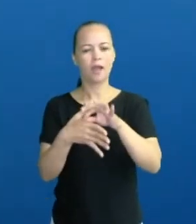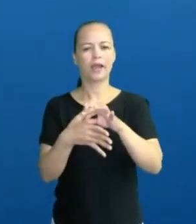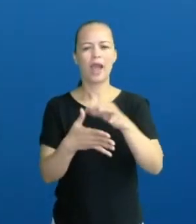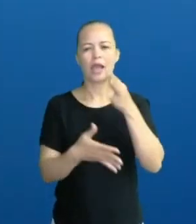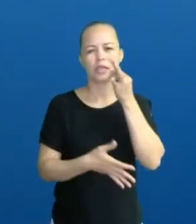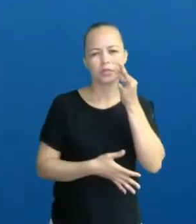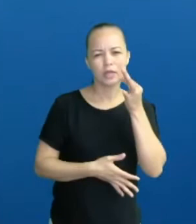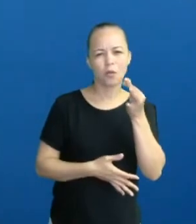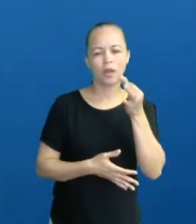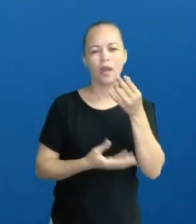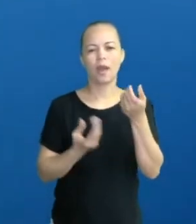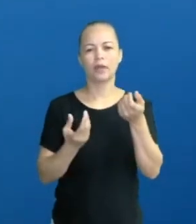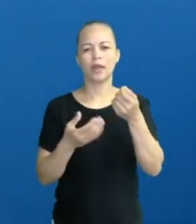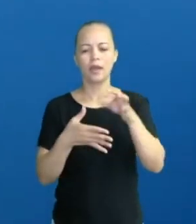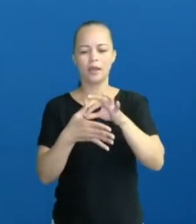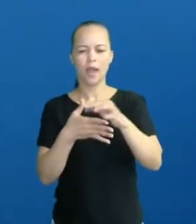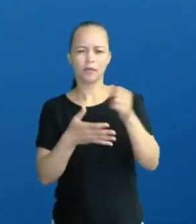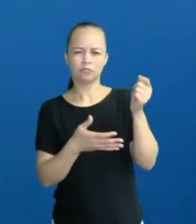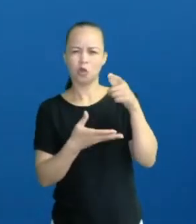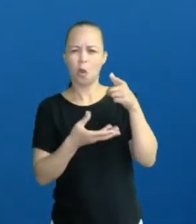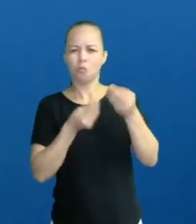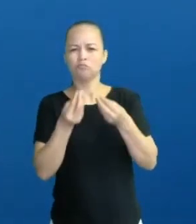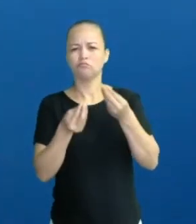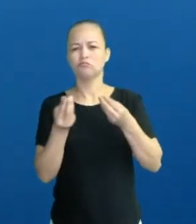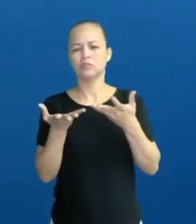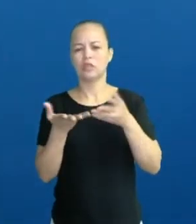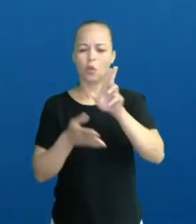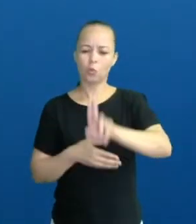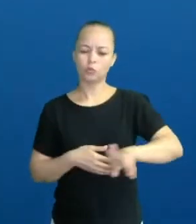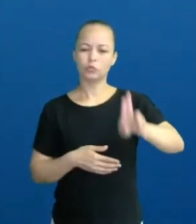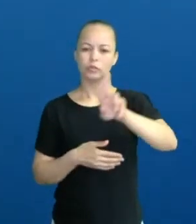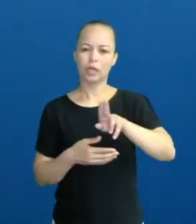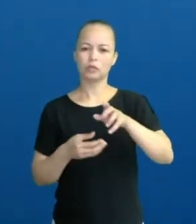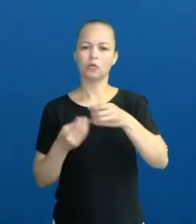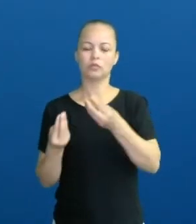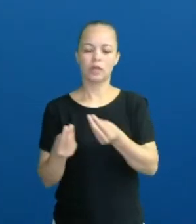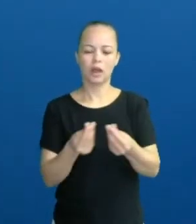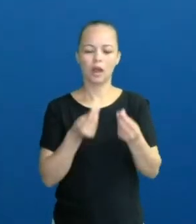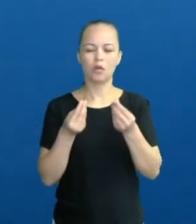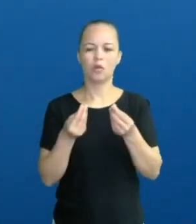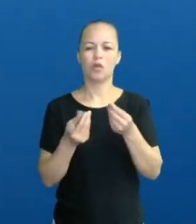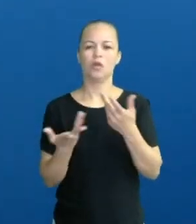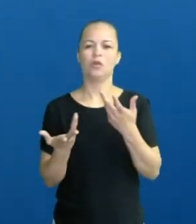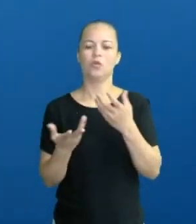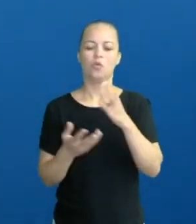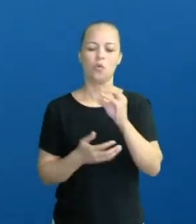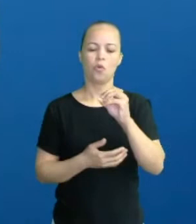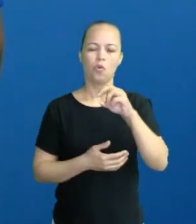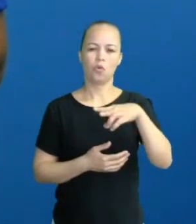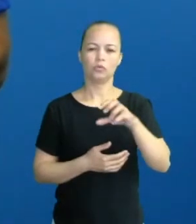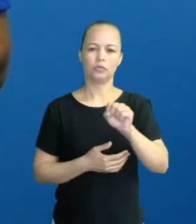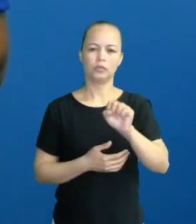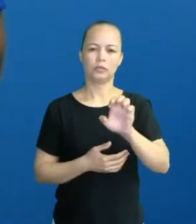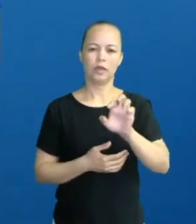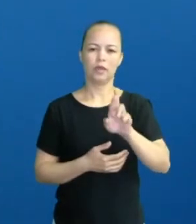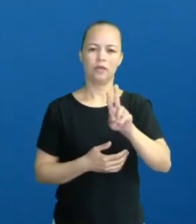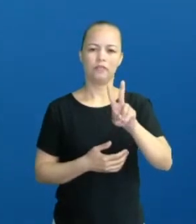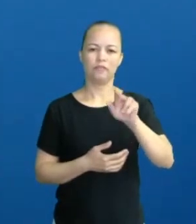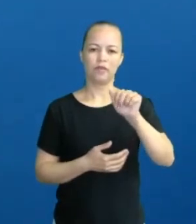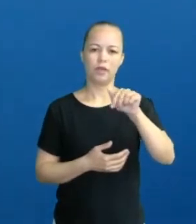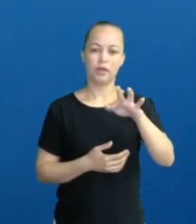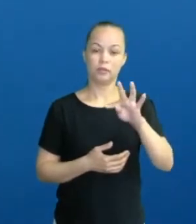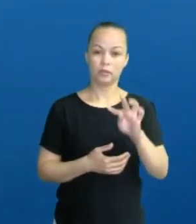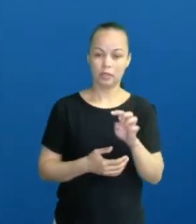a carne de sol, são exemplos muito, né, usados, sem falar dos próprios conservantes, muitos deles eles usam o cloreto de sódio